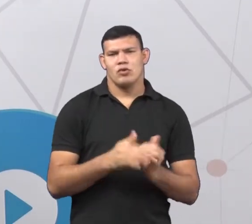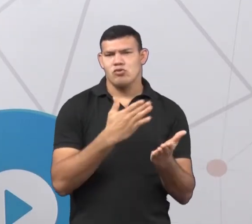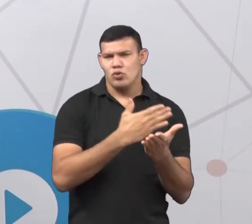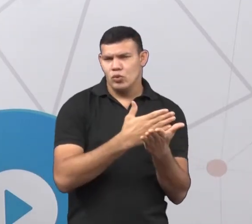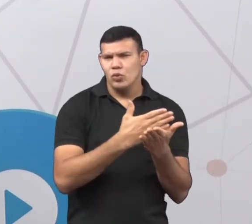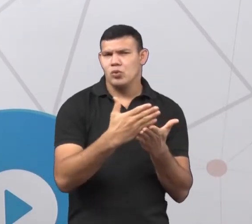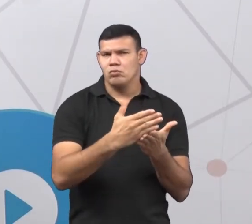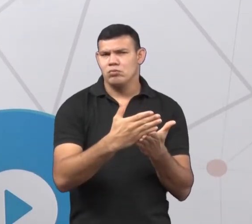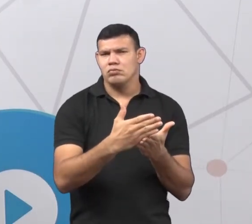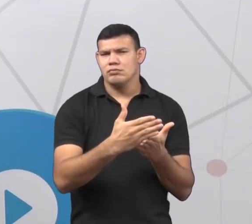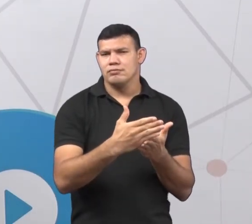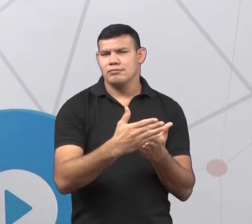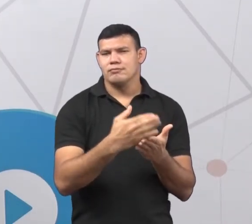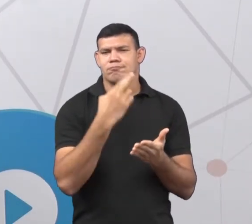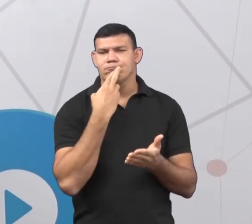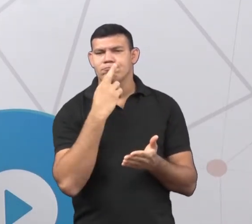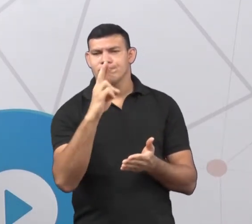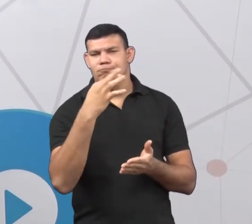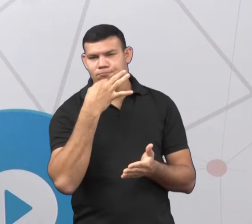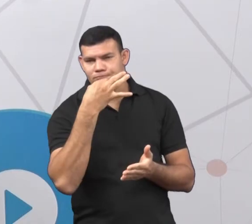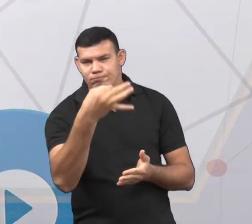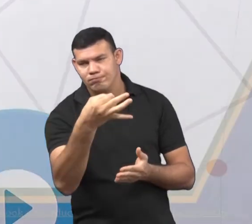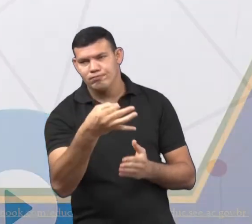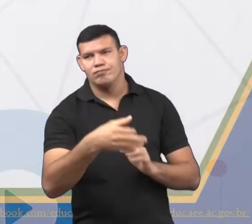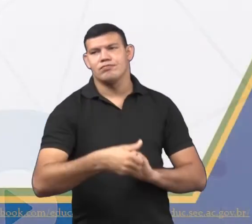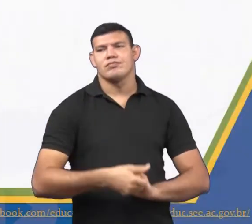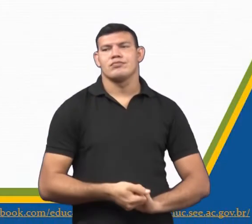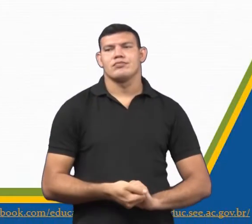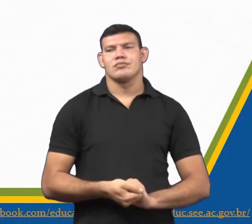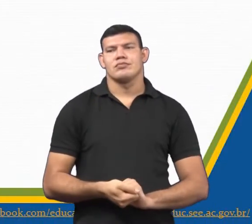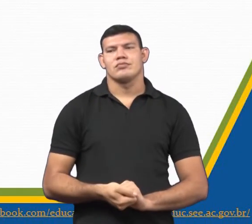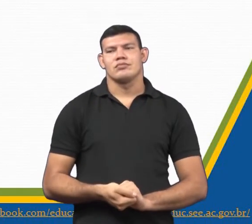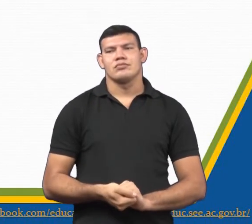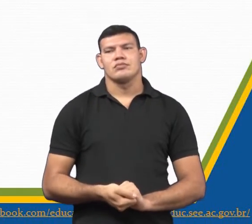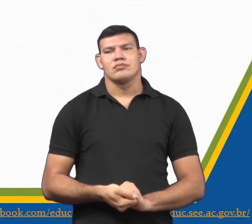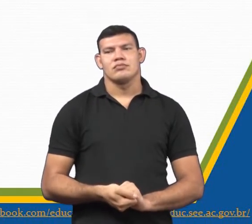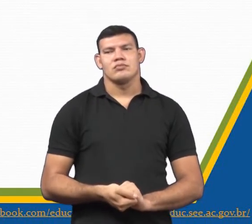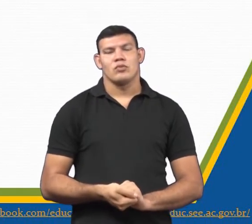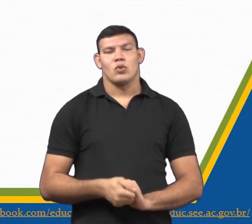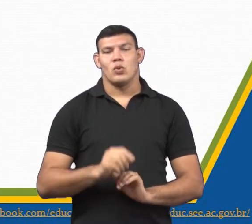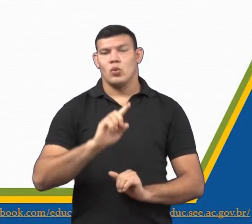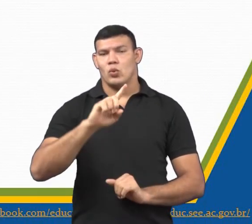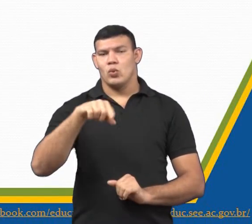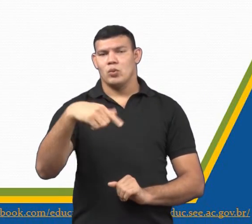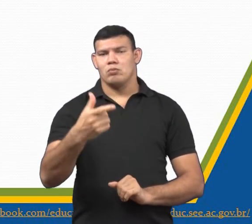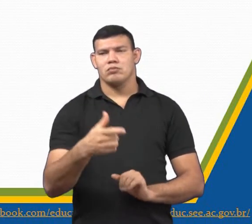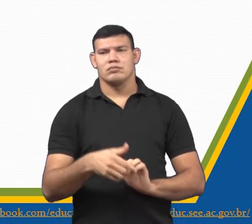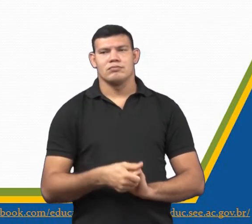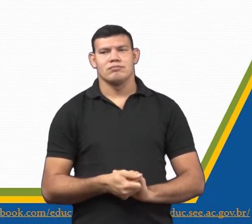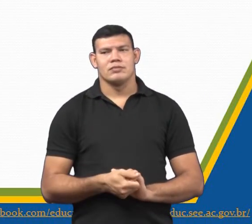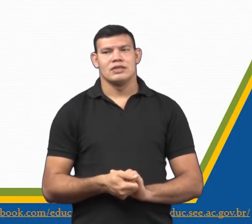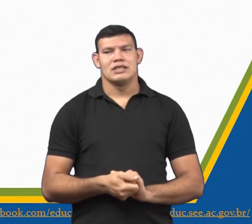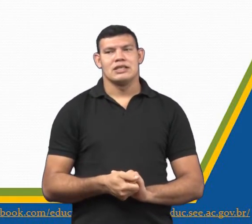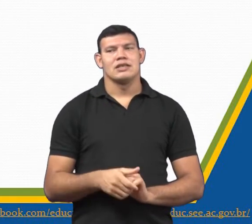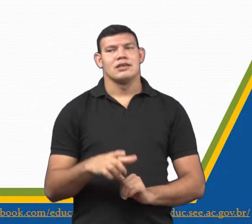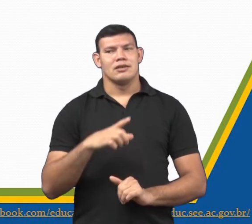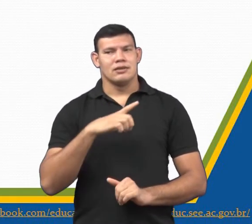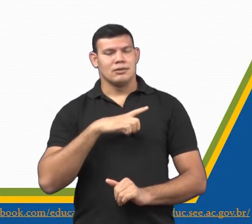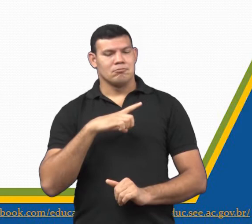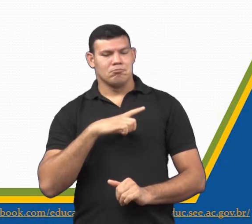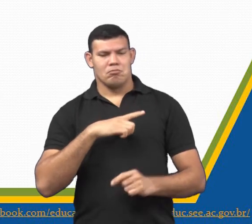vocês expressarem suas opiniões, certo? Olha lá outro. Si hay gente